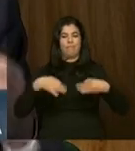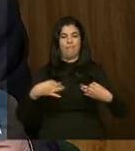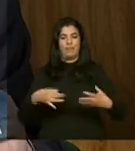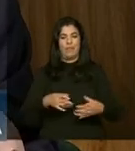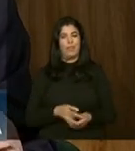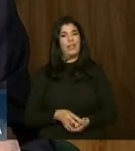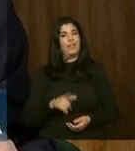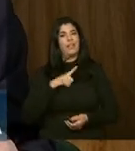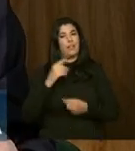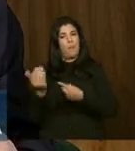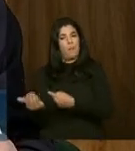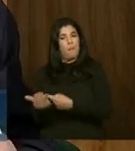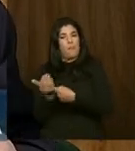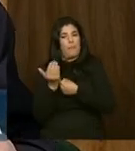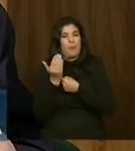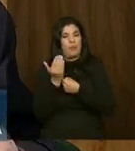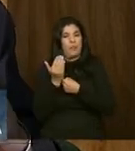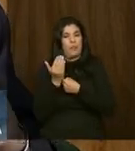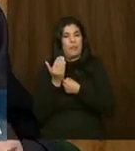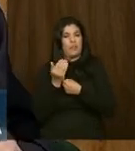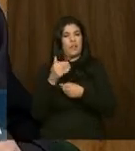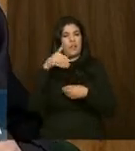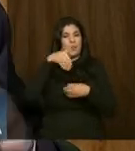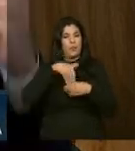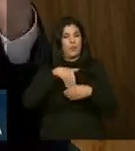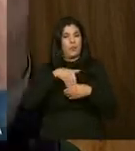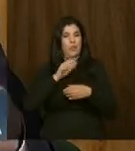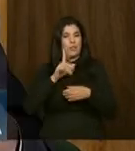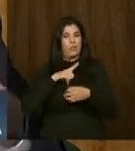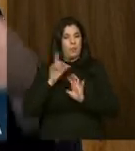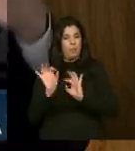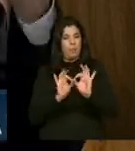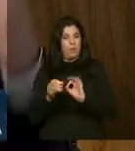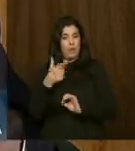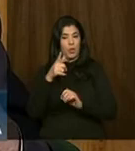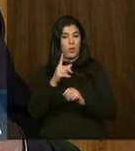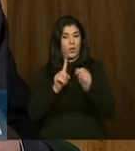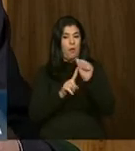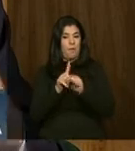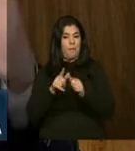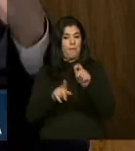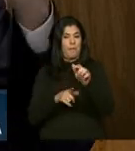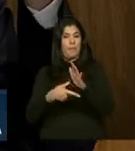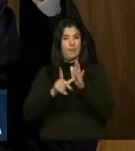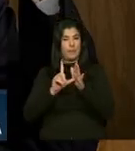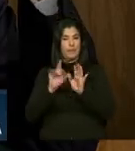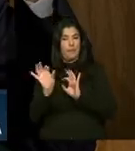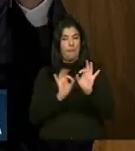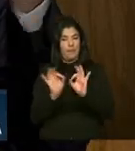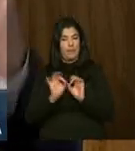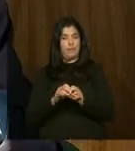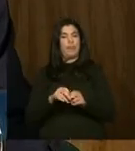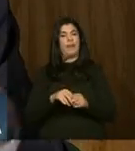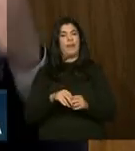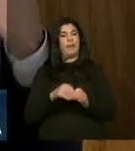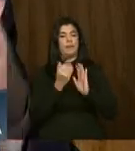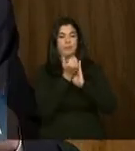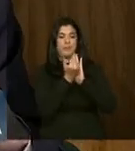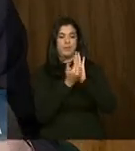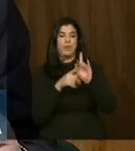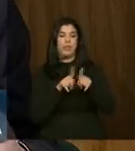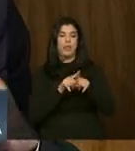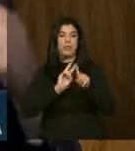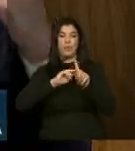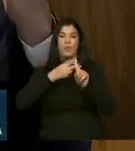sendo beneficiados por esse bônus eleitoral de 2 meses para preparar a agenda e poder já estar